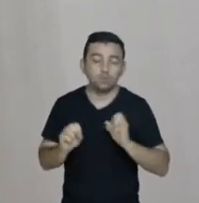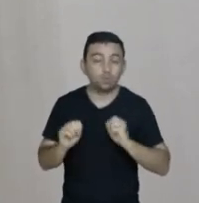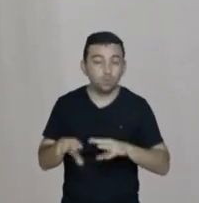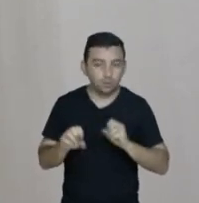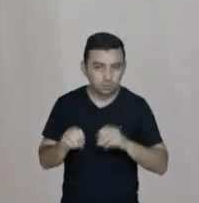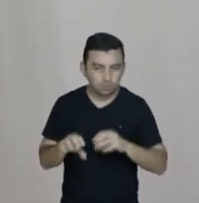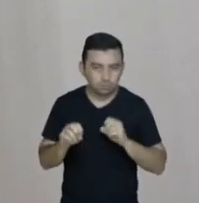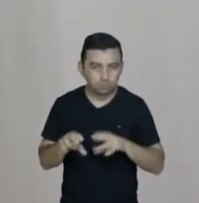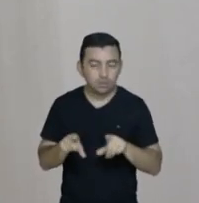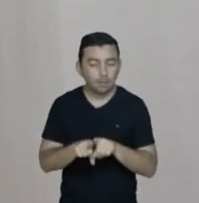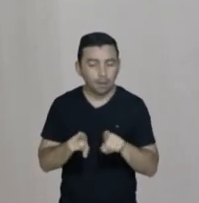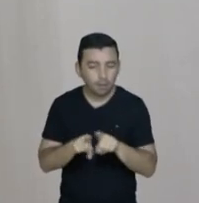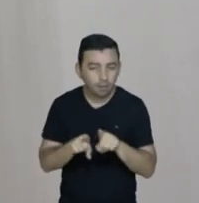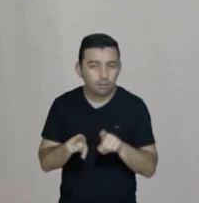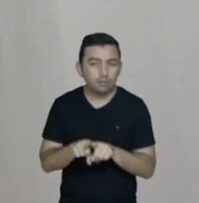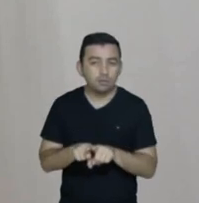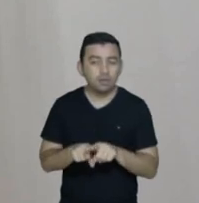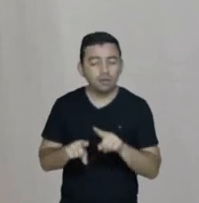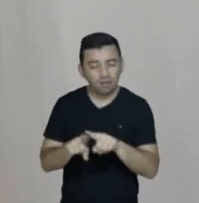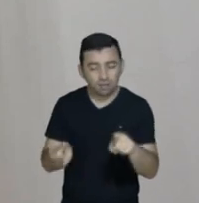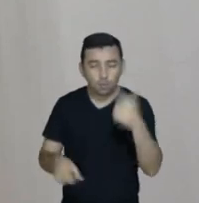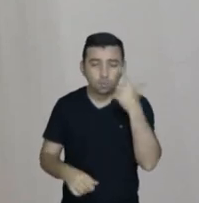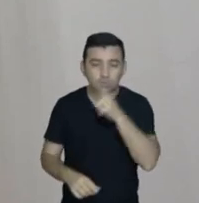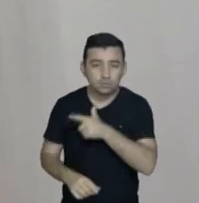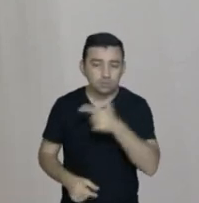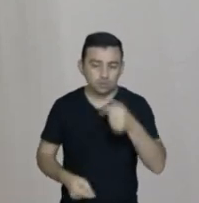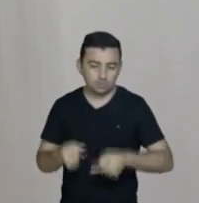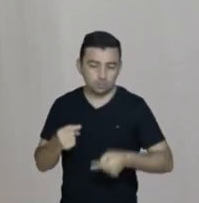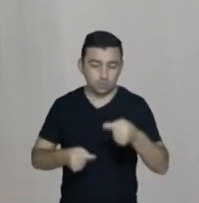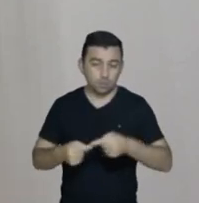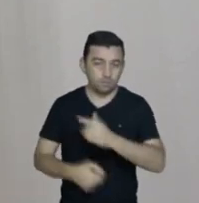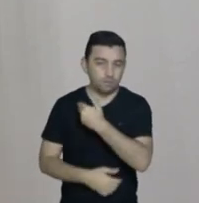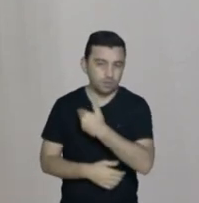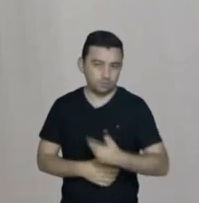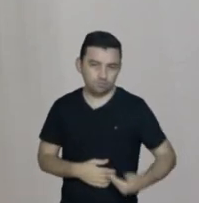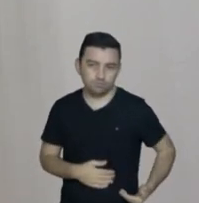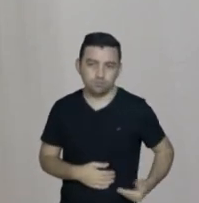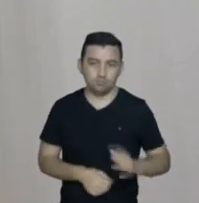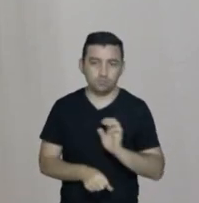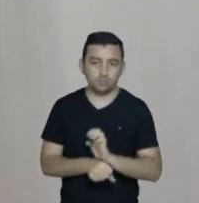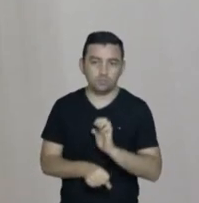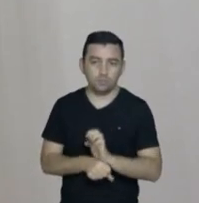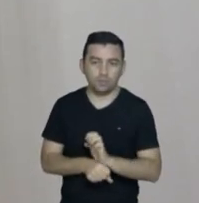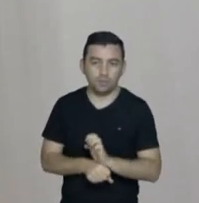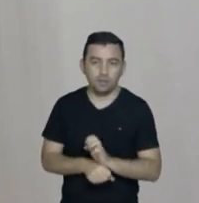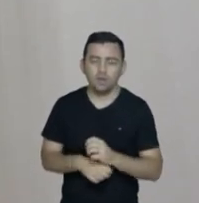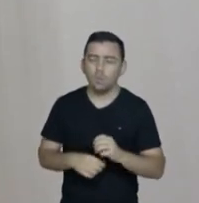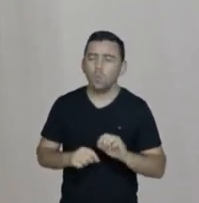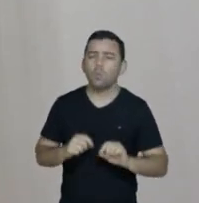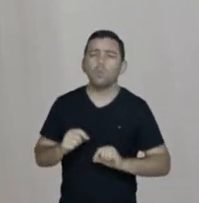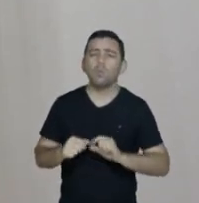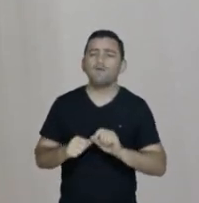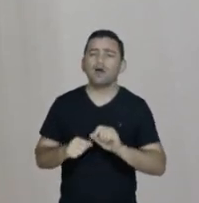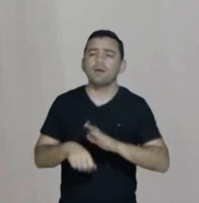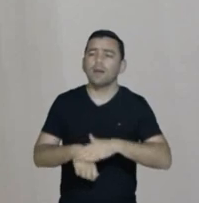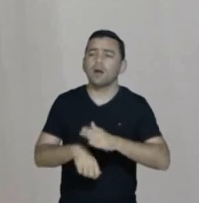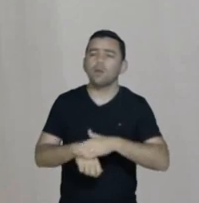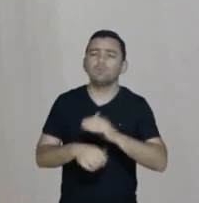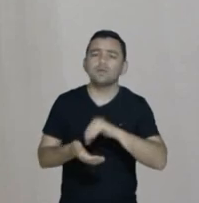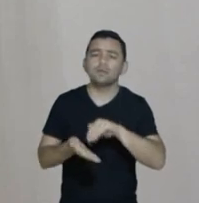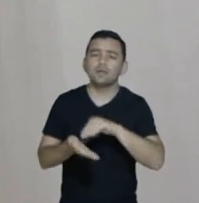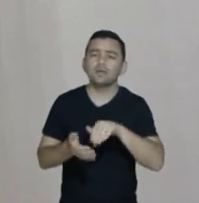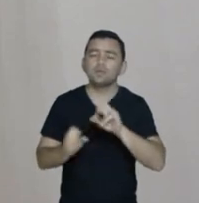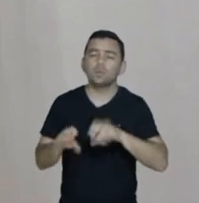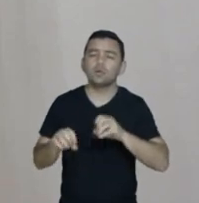também consiga debater com o governo do estado que Passos estão sendo dados pela secretaria